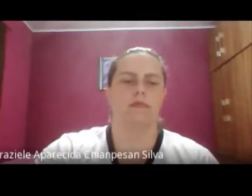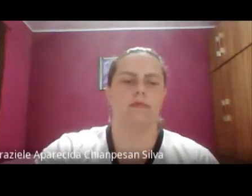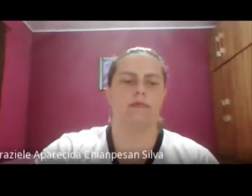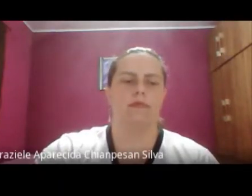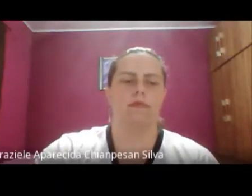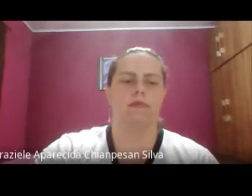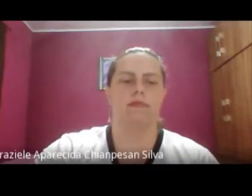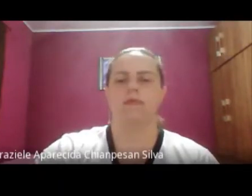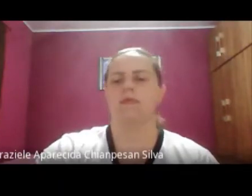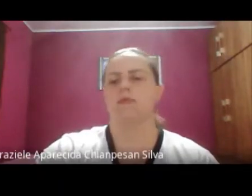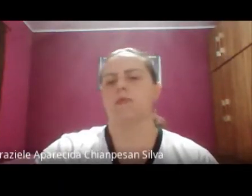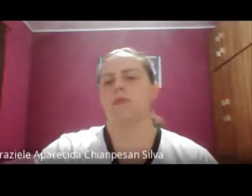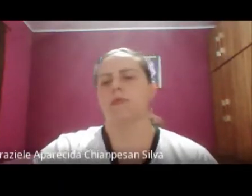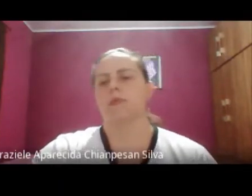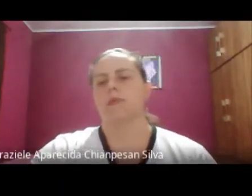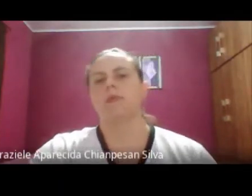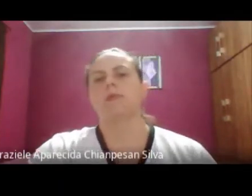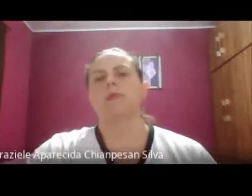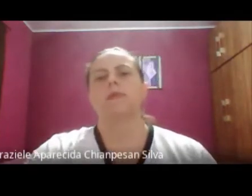Genial!